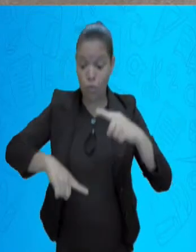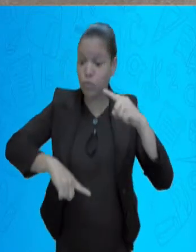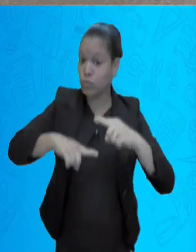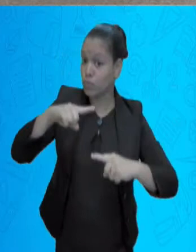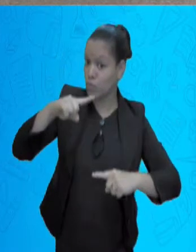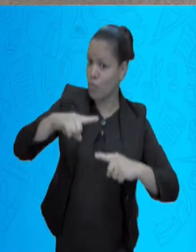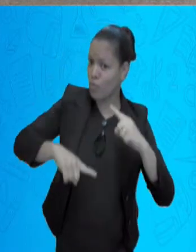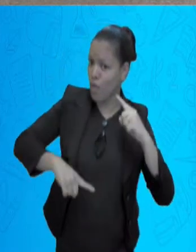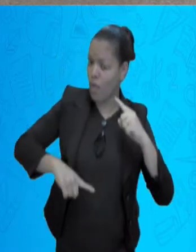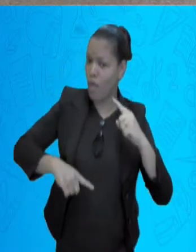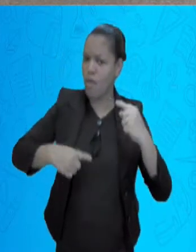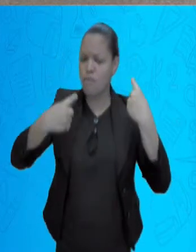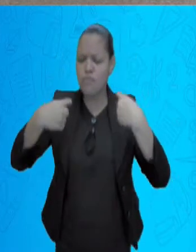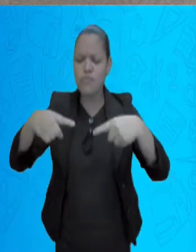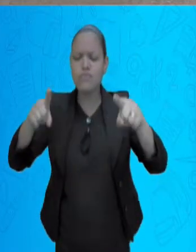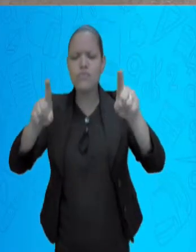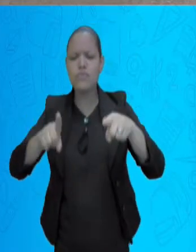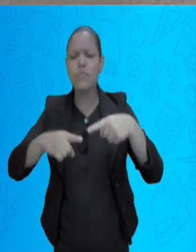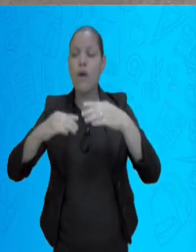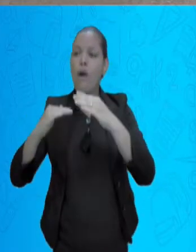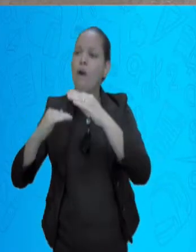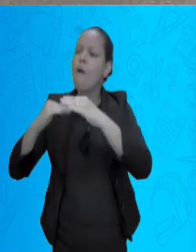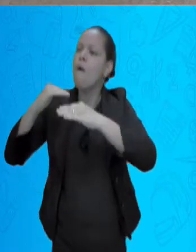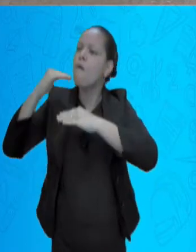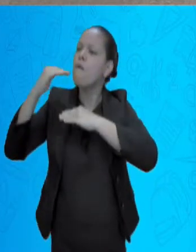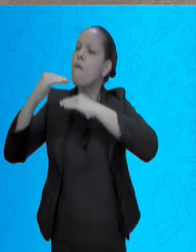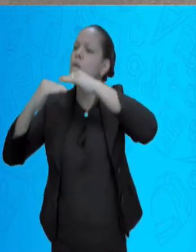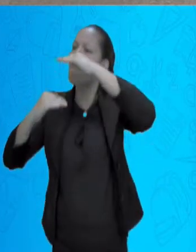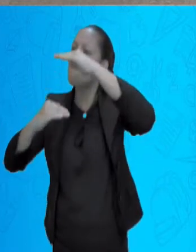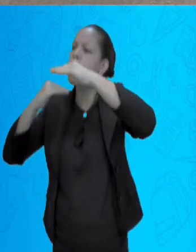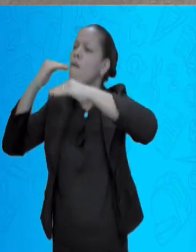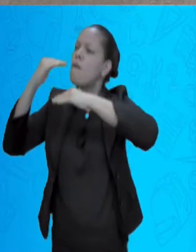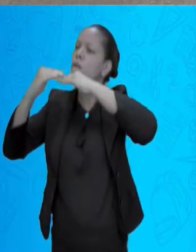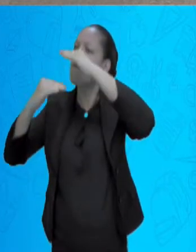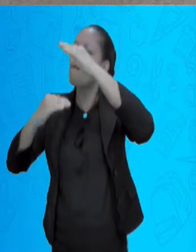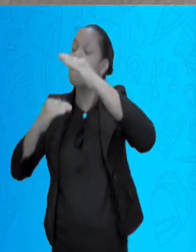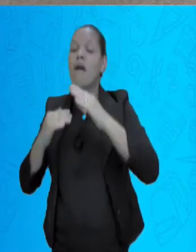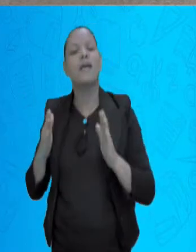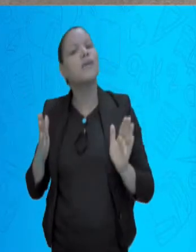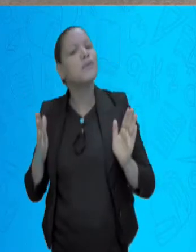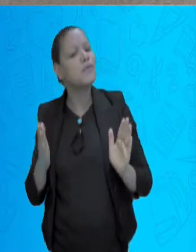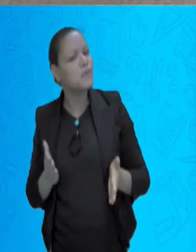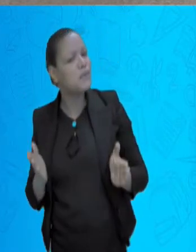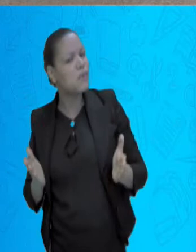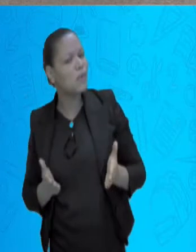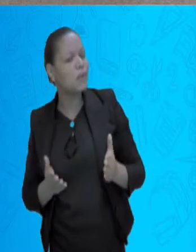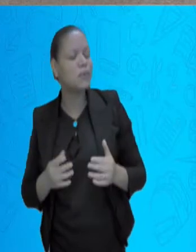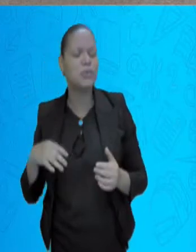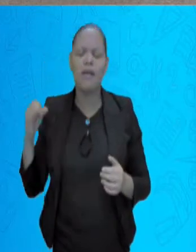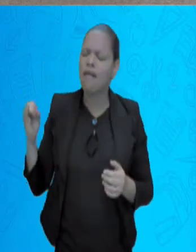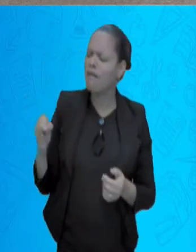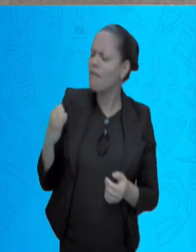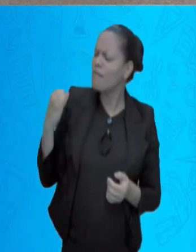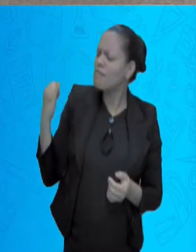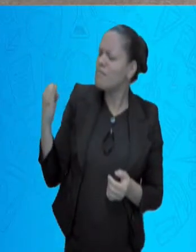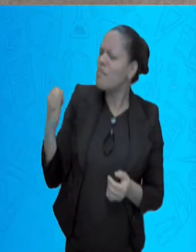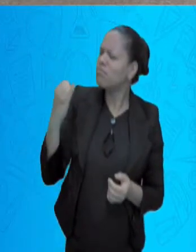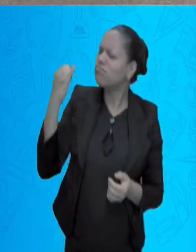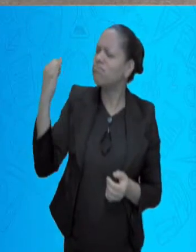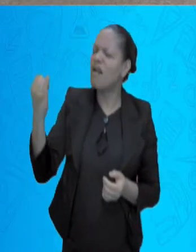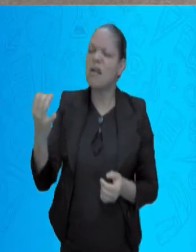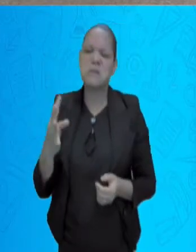evoluindo para o que é hoje. Então é muito importante a gente valorizar a